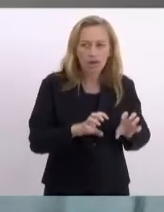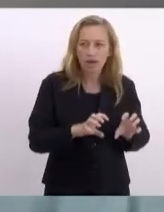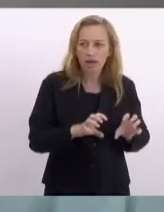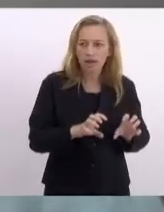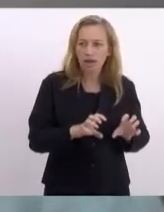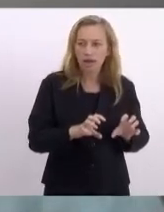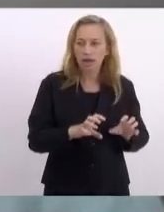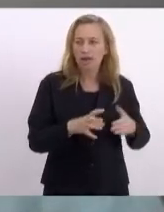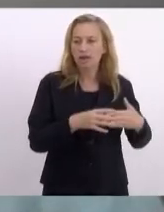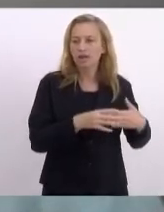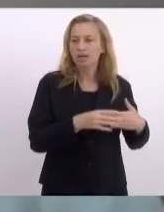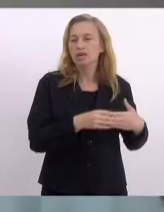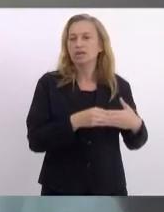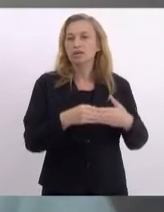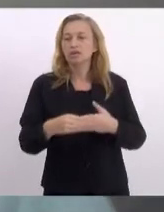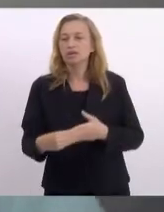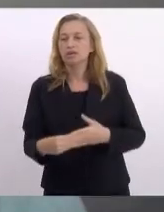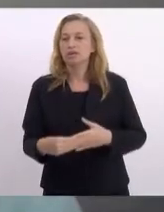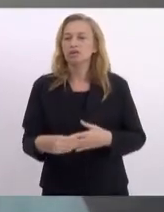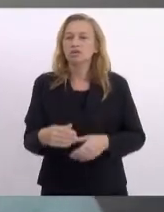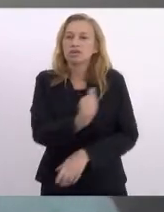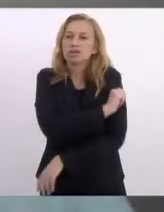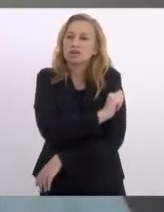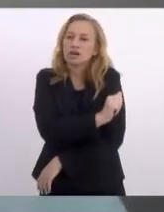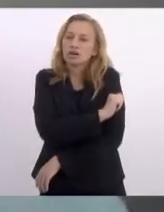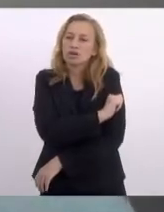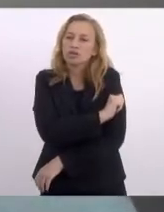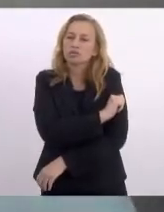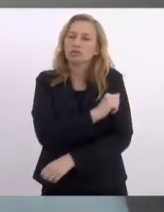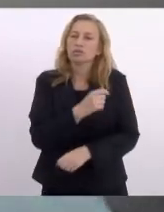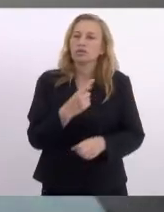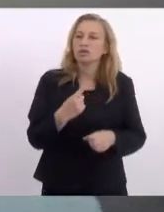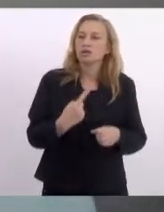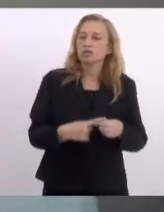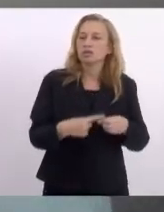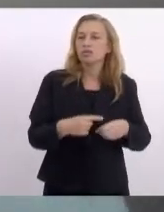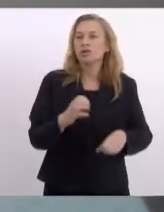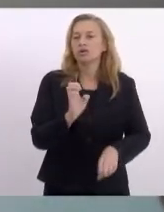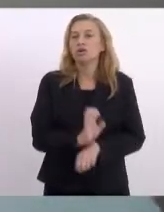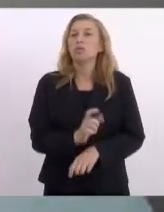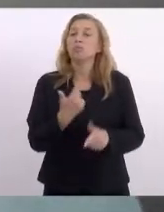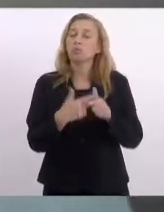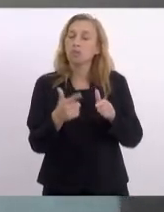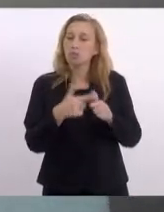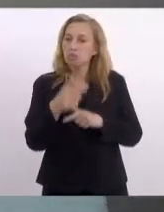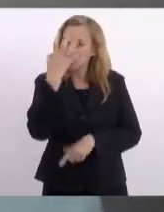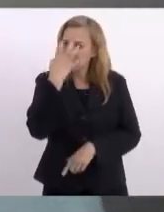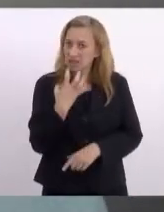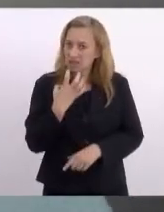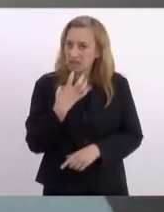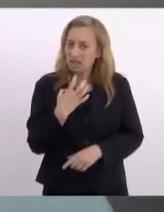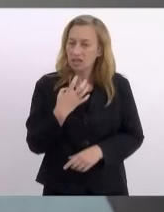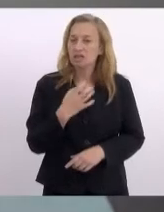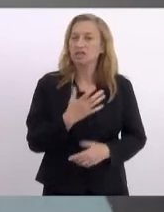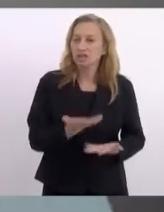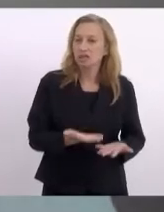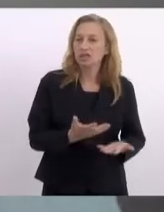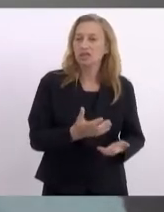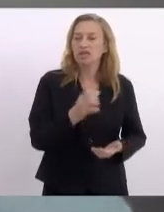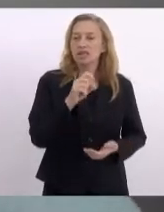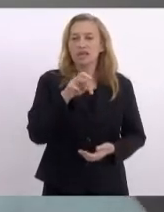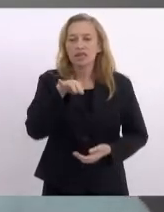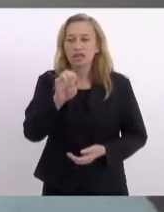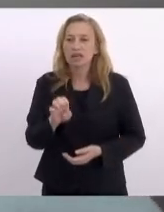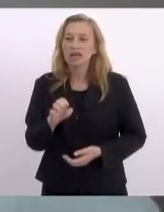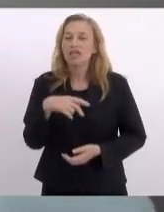estudantes da rede estadual e da rede federal nessa volta às aulas. É um problema muito grave. A Salineira afirma que não tem recebido